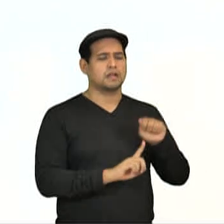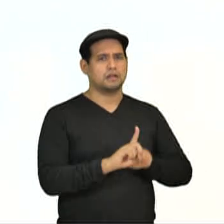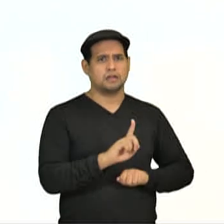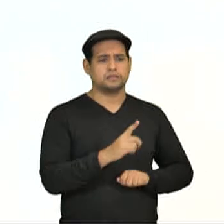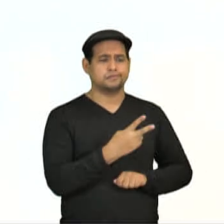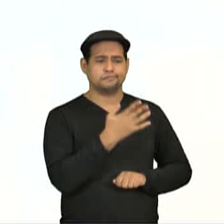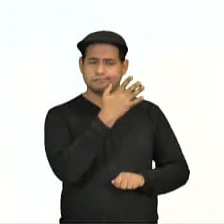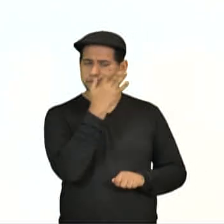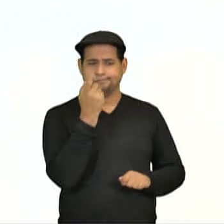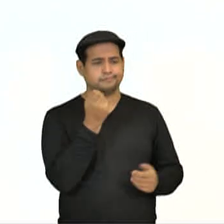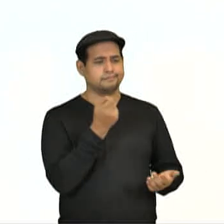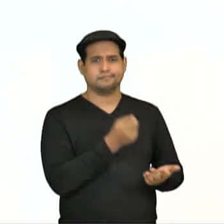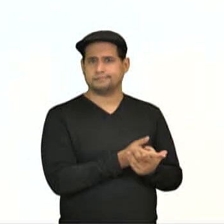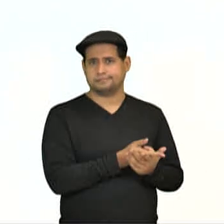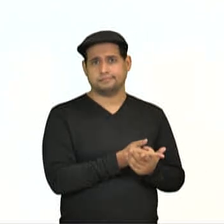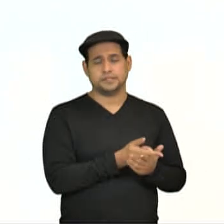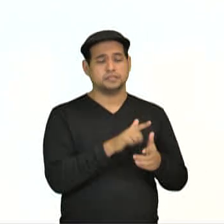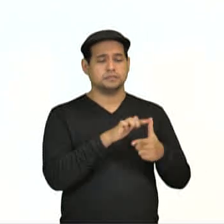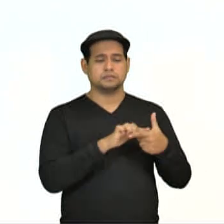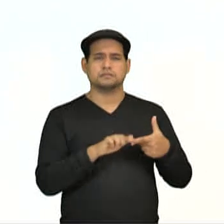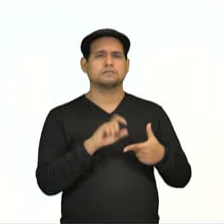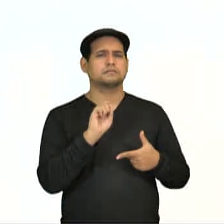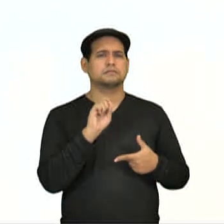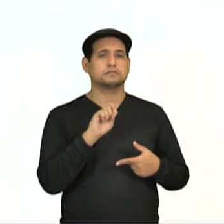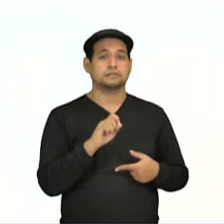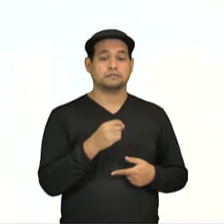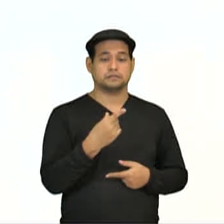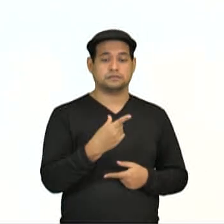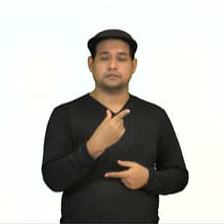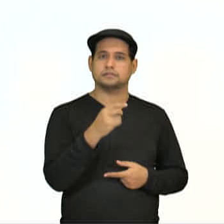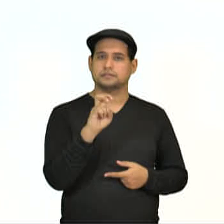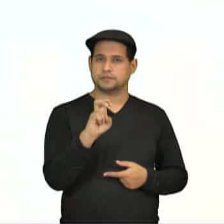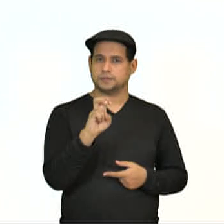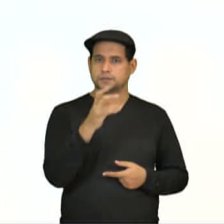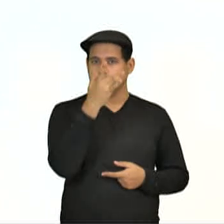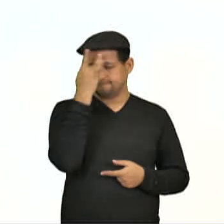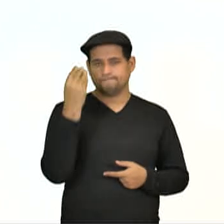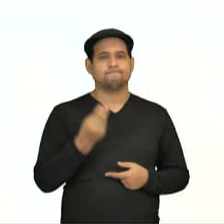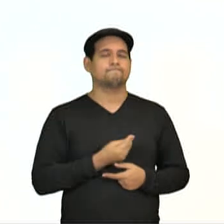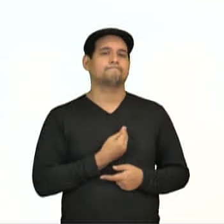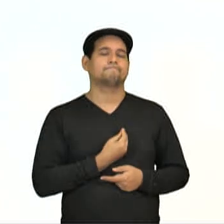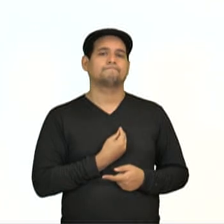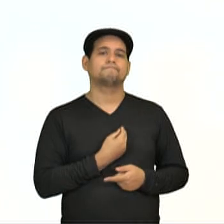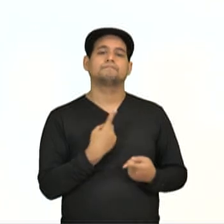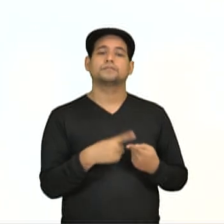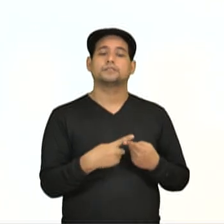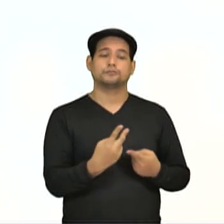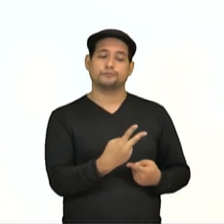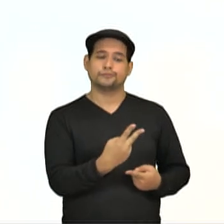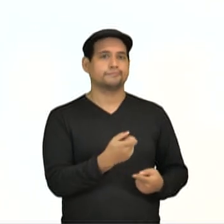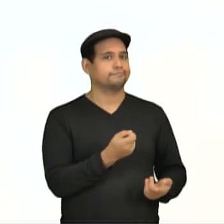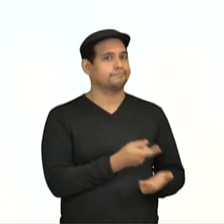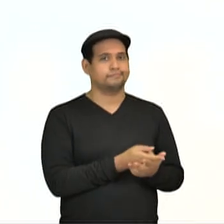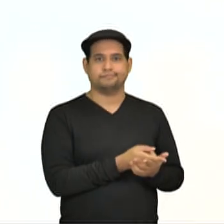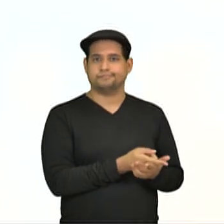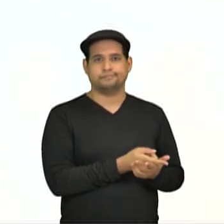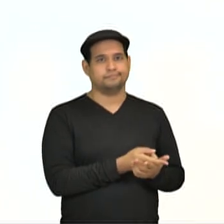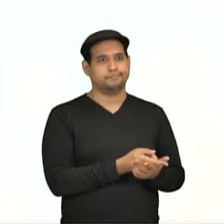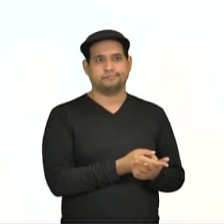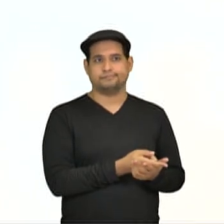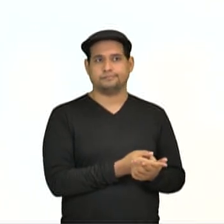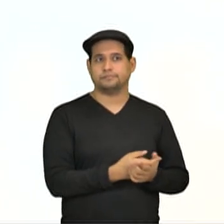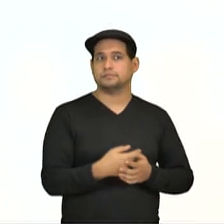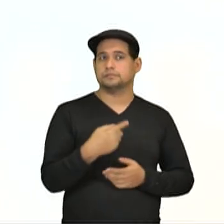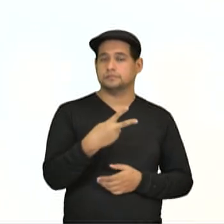não pagaram, então nós dividimos entre 25 moradores, porque aqueles 2 não pagaram, né? Então,